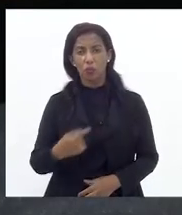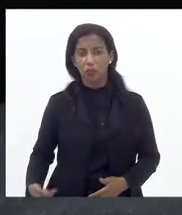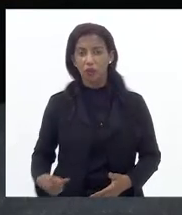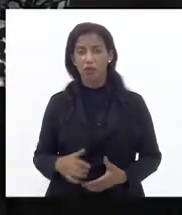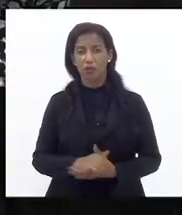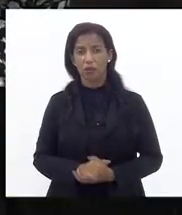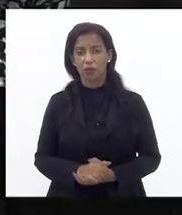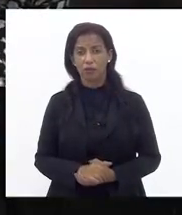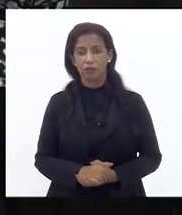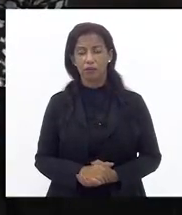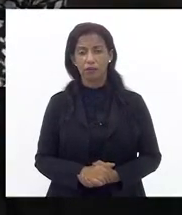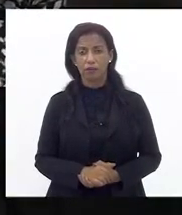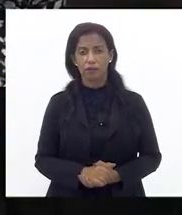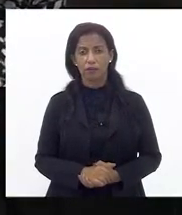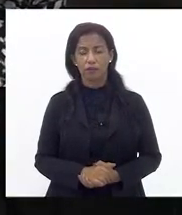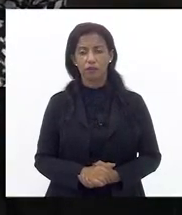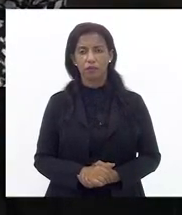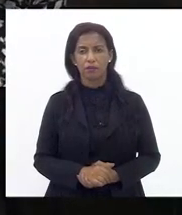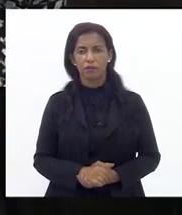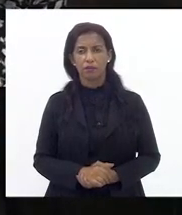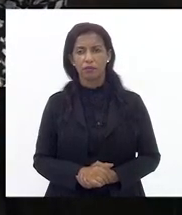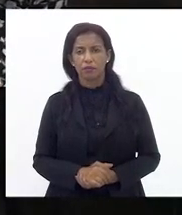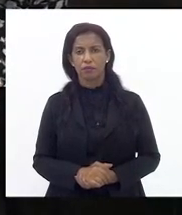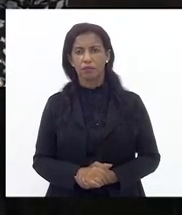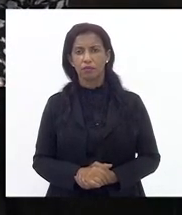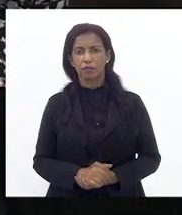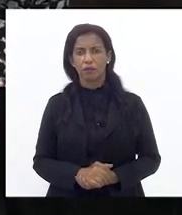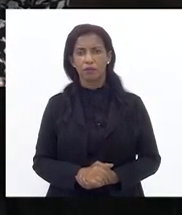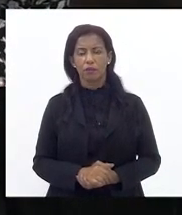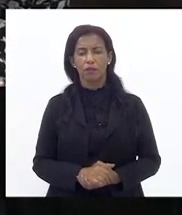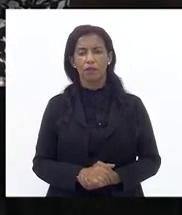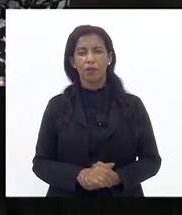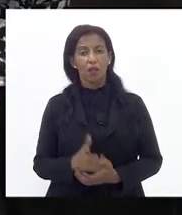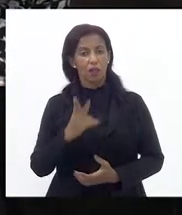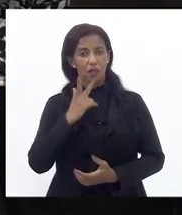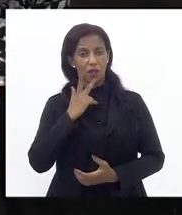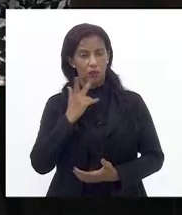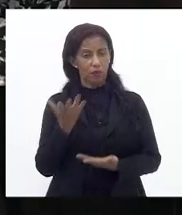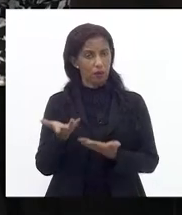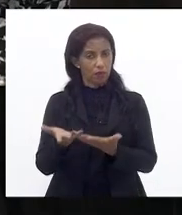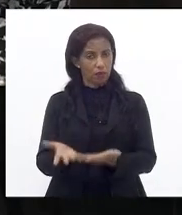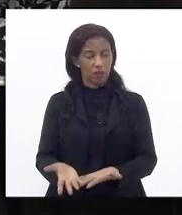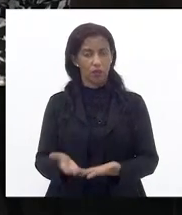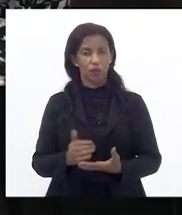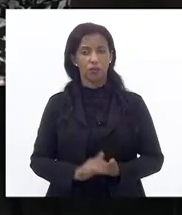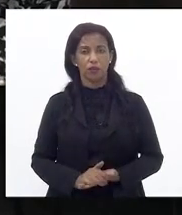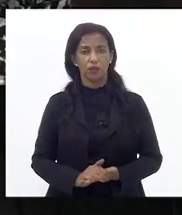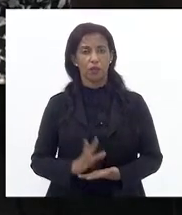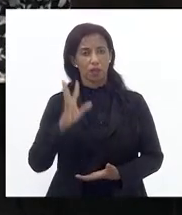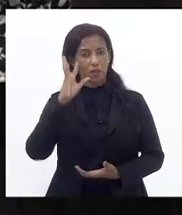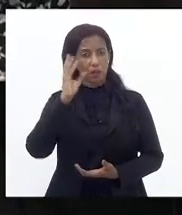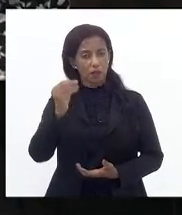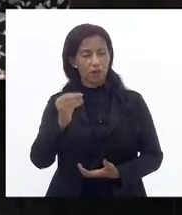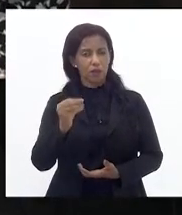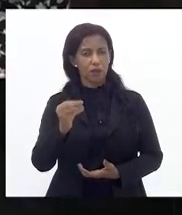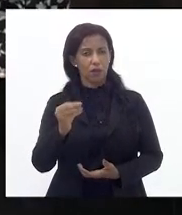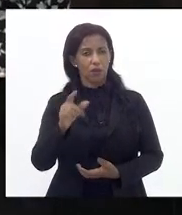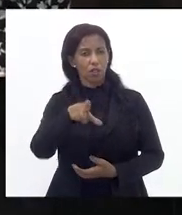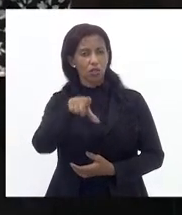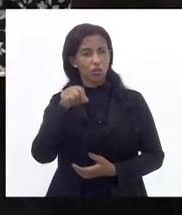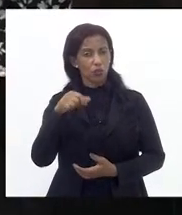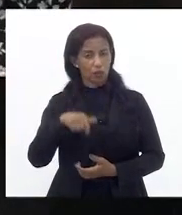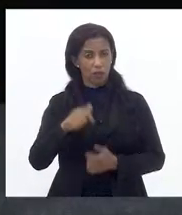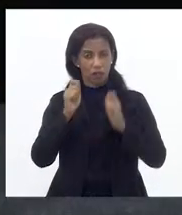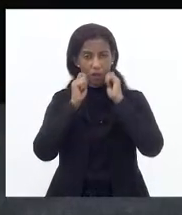Governador seu presidente alerj e eu digo se o que a decisão tomada por essa